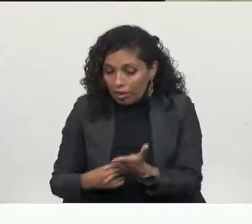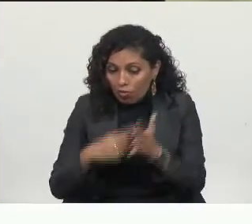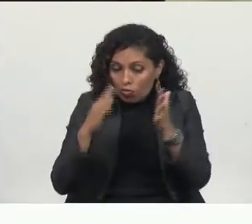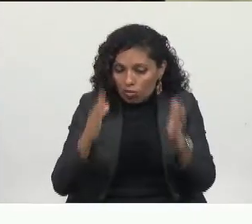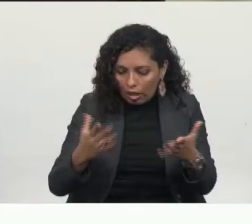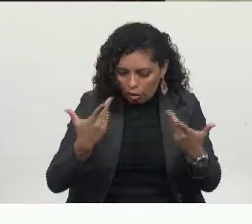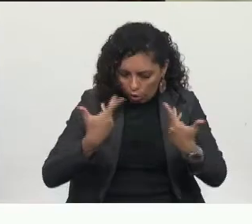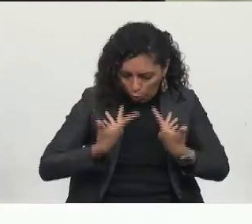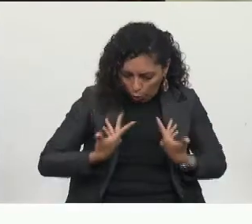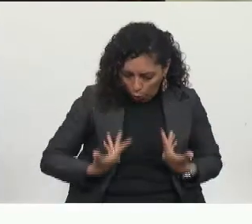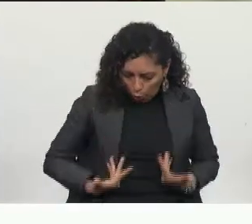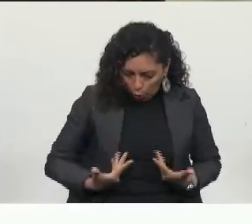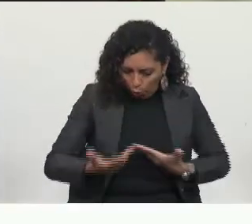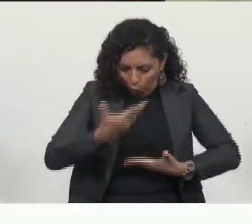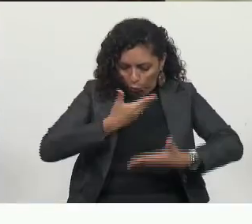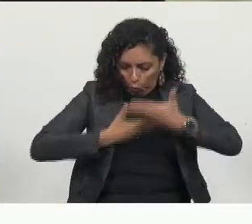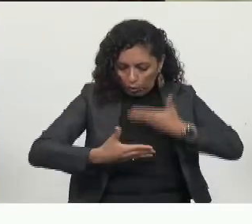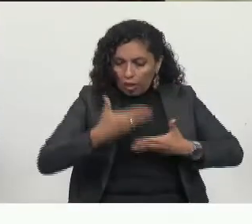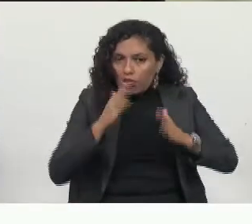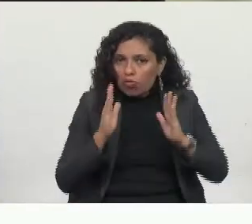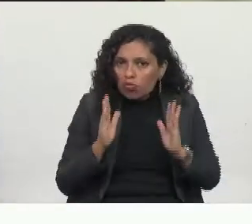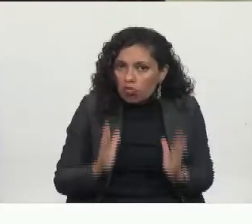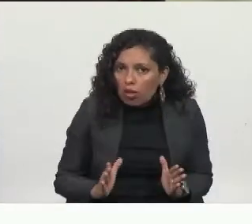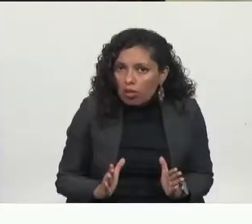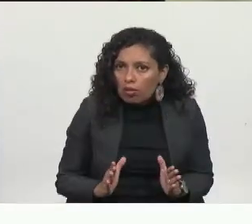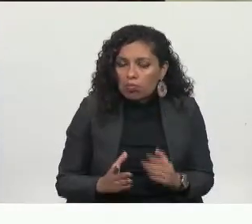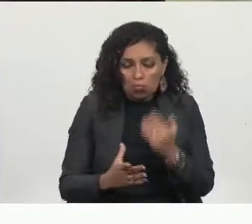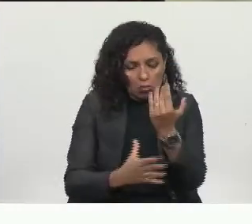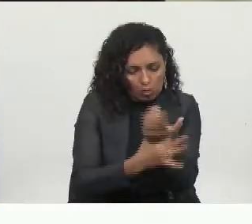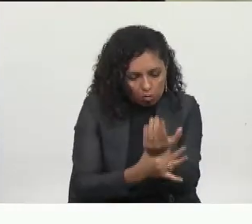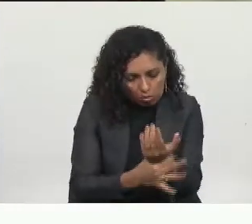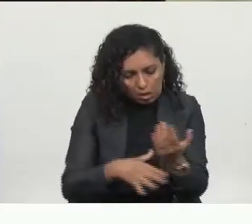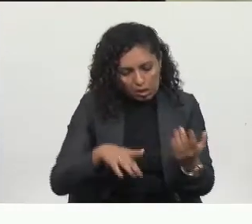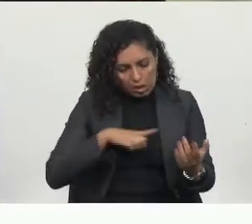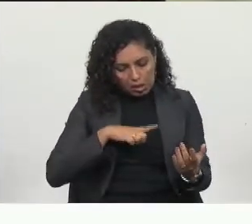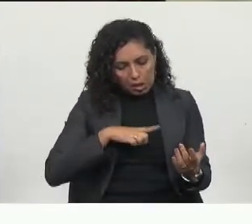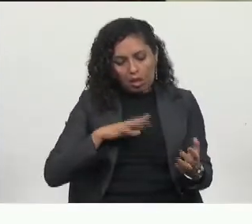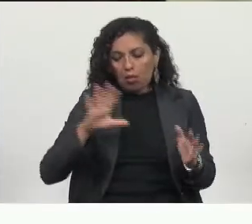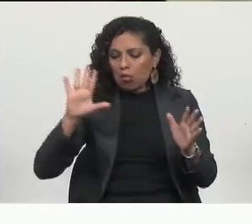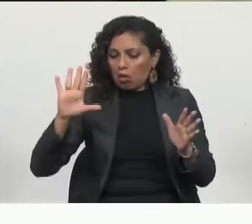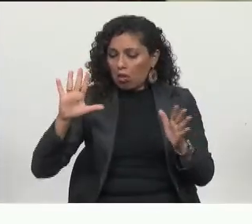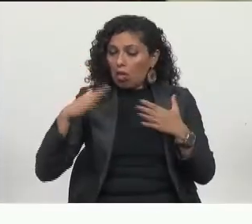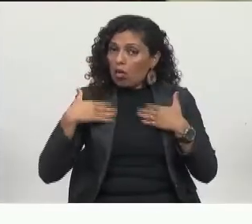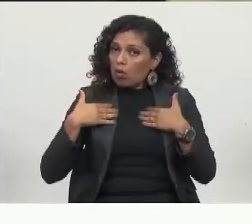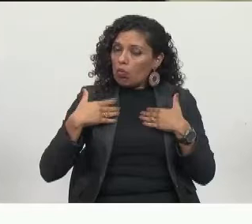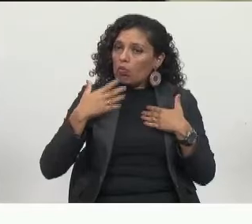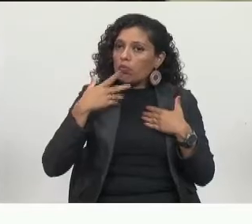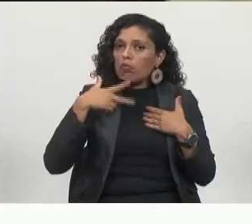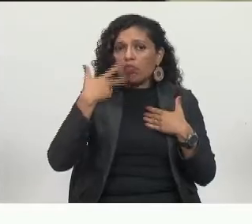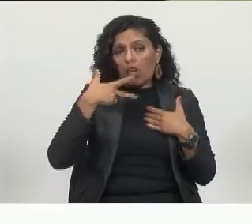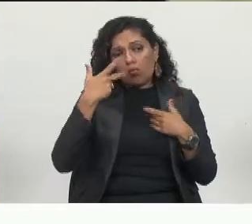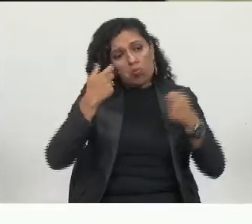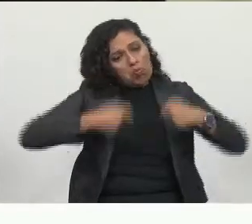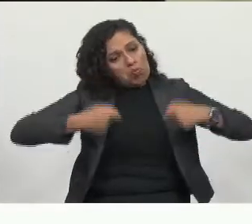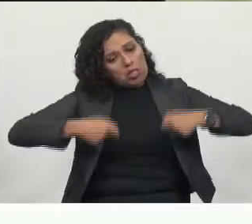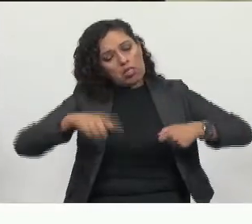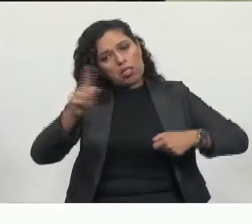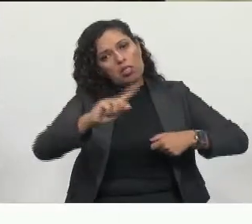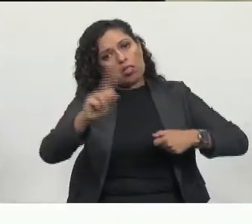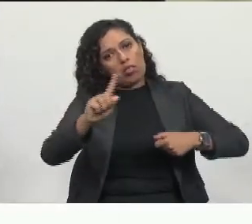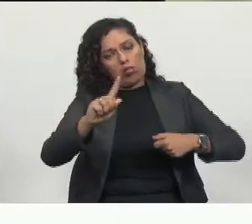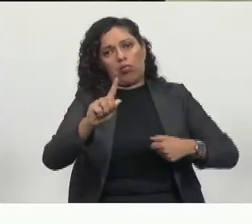física vai estar garantida, eu não tenho problema algum em dizer que não há necessidade de